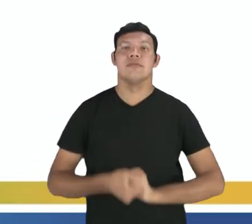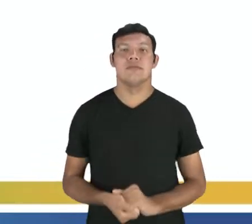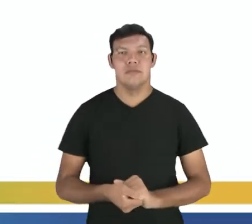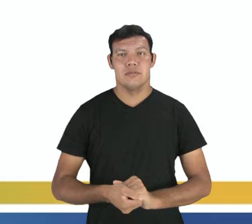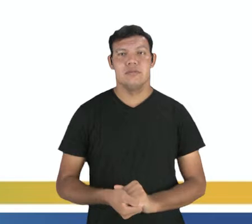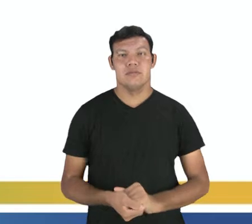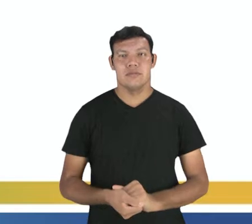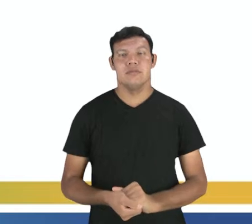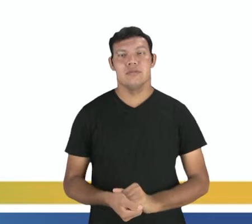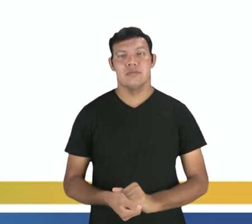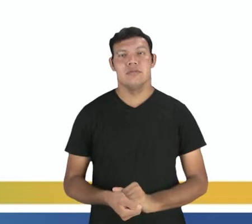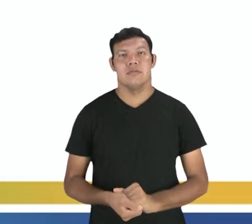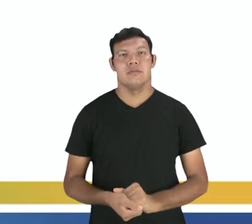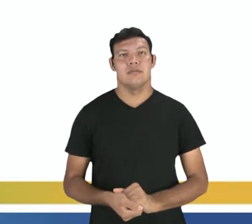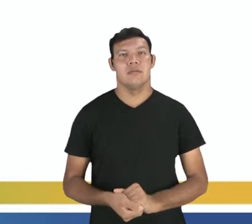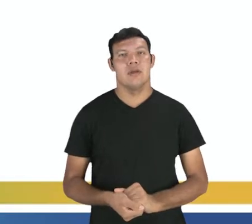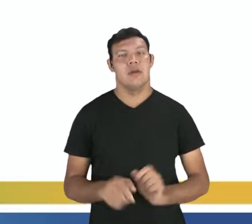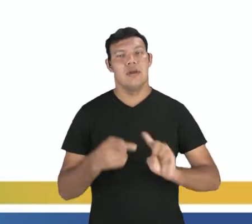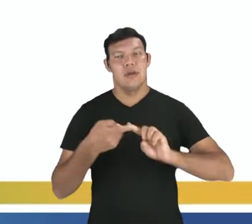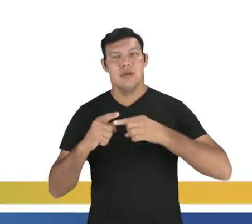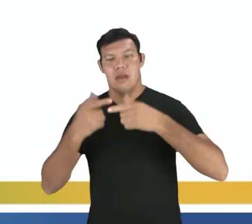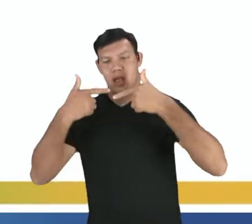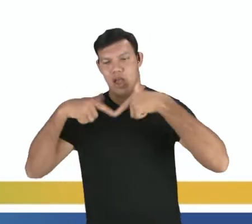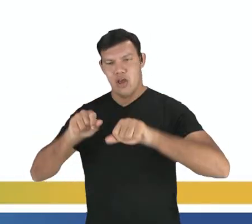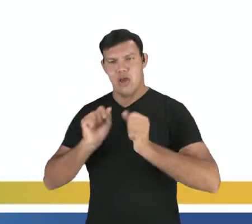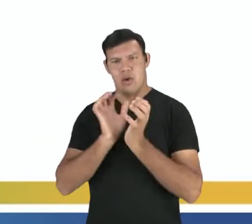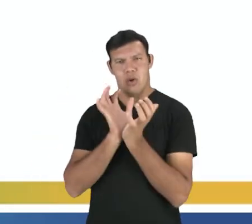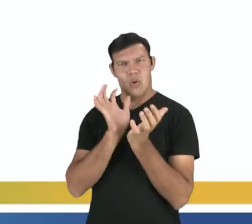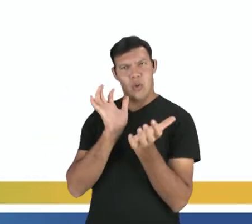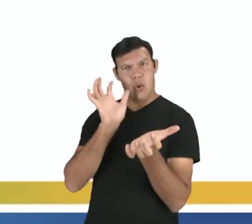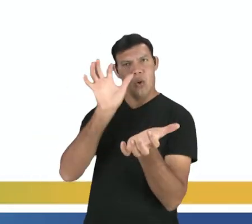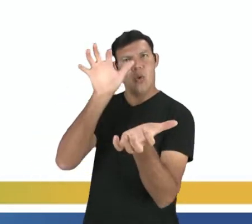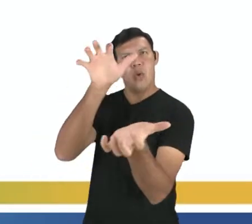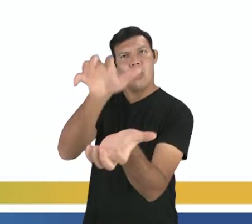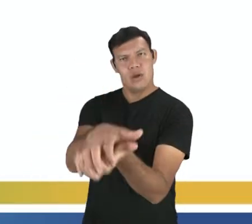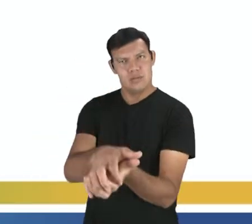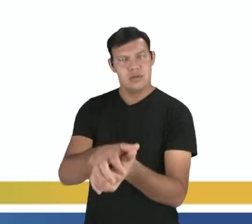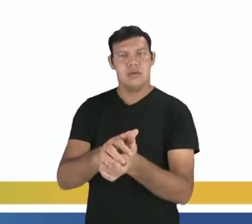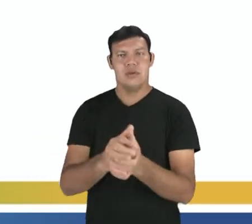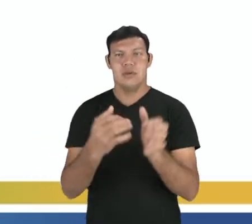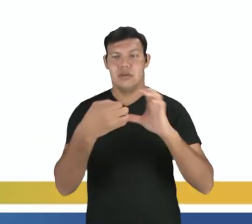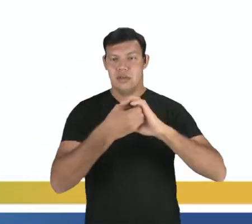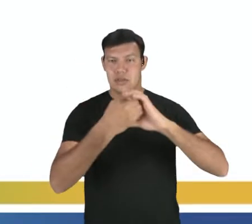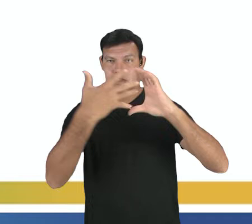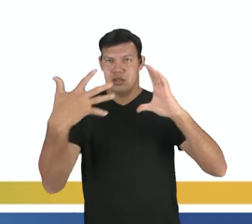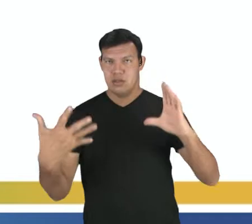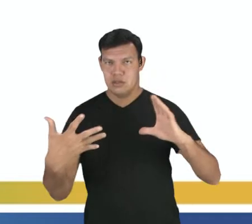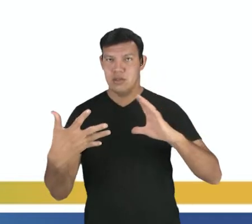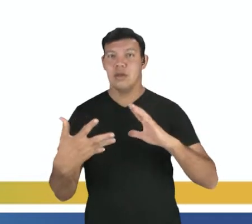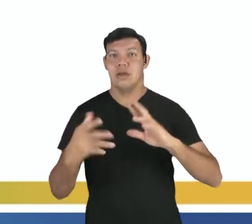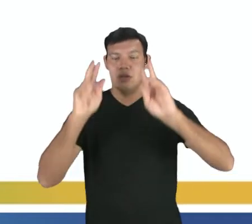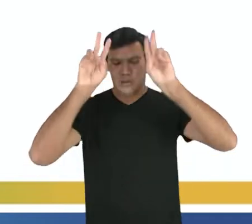do nosso exemplo, o engolir, que é uma característica humana e não da terra.